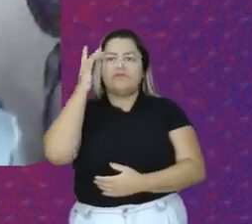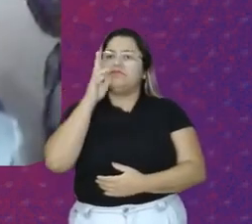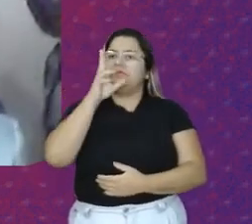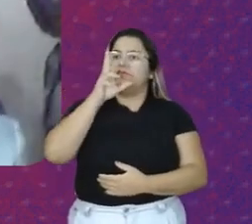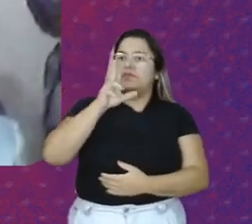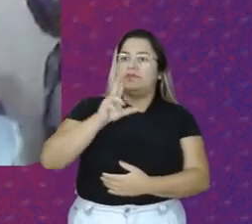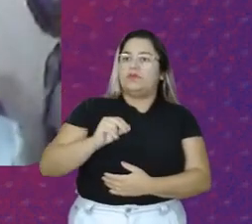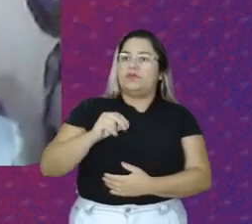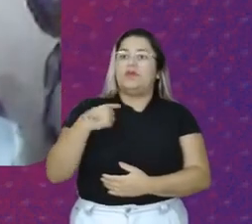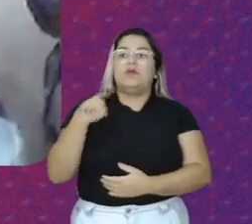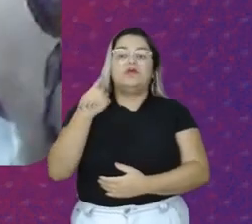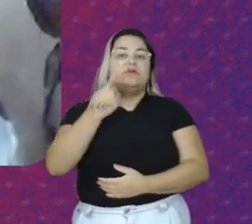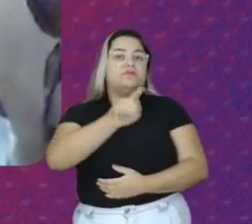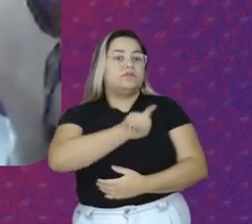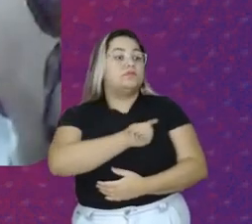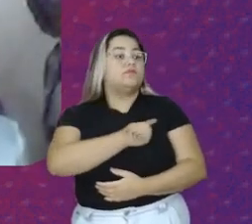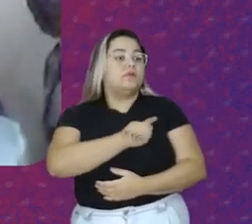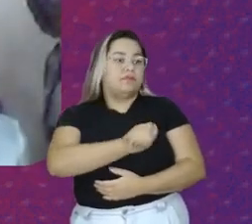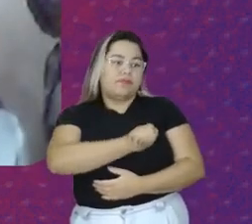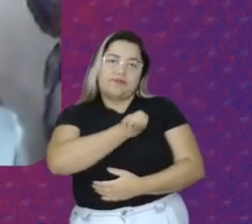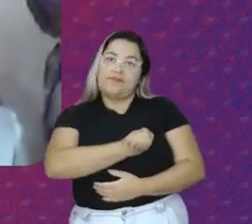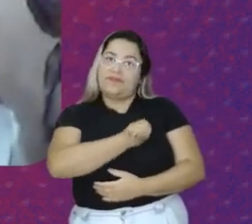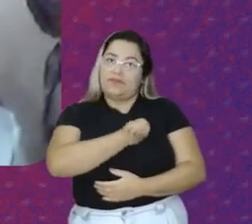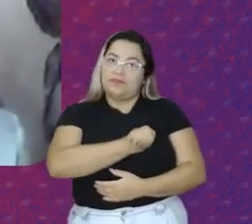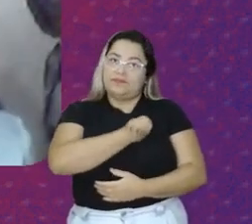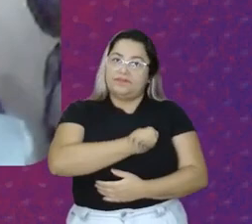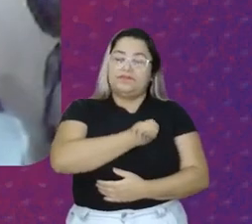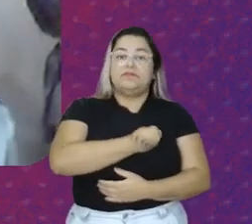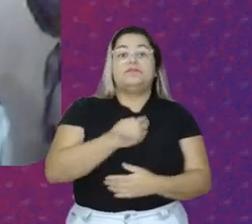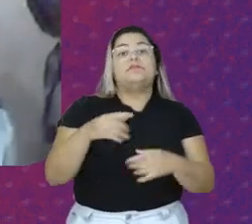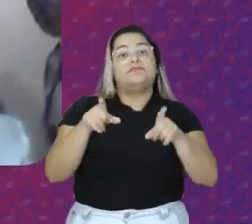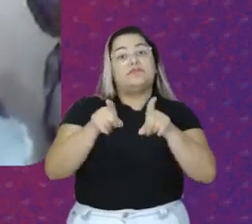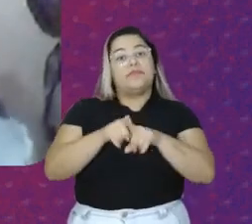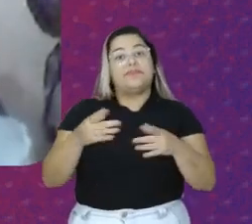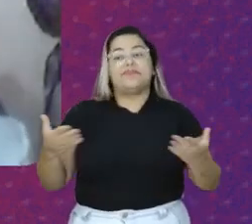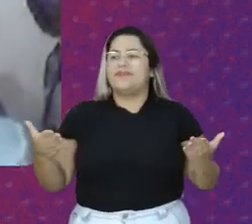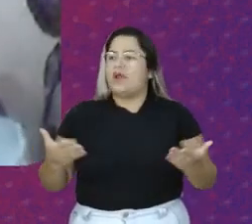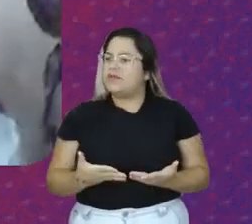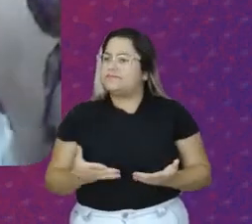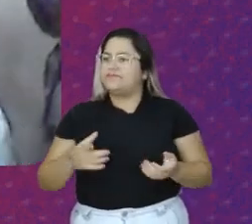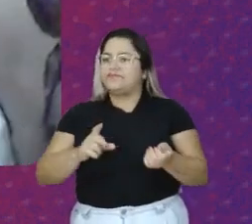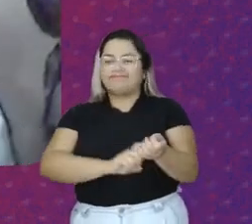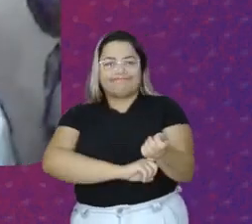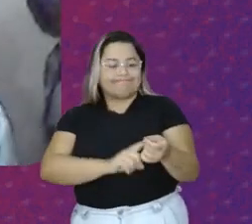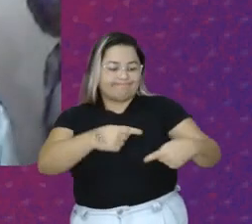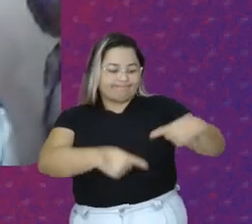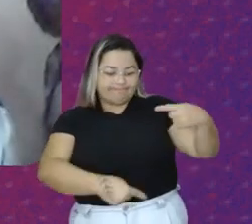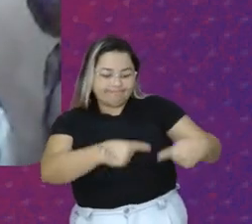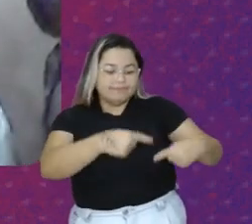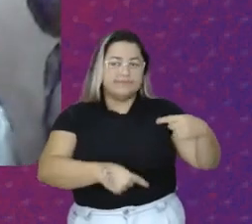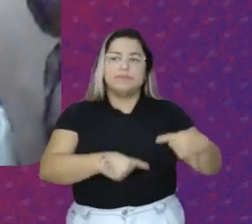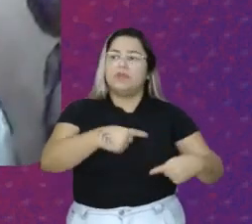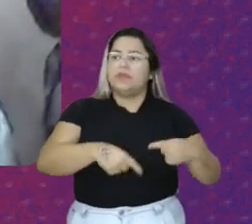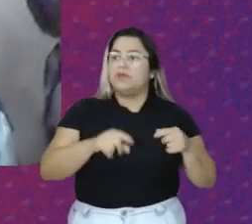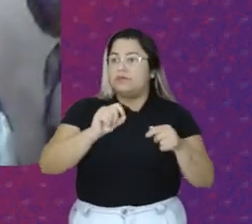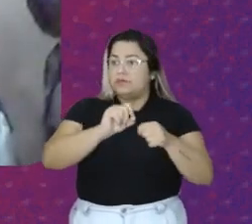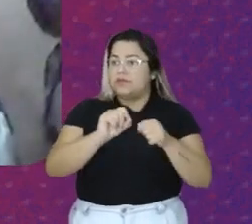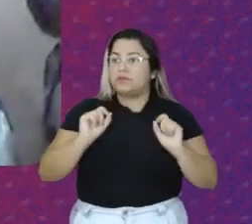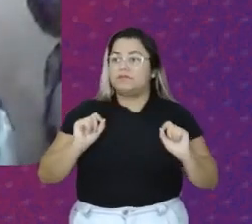acompanharam a nossa trajetória de vida e que, nesse momento, indignados com a política, fizeram